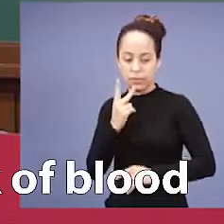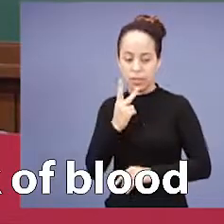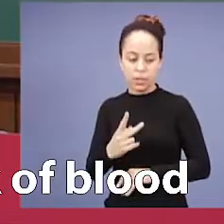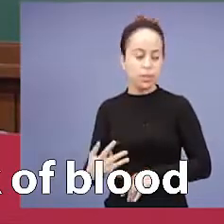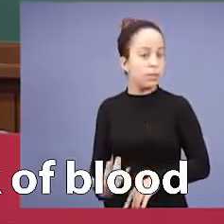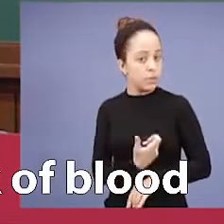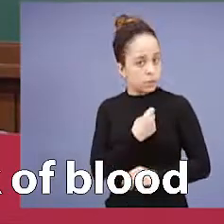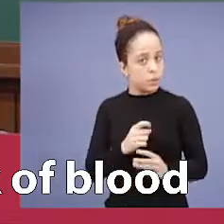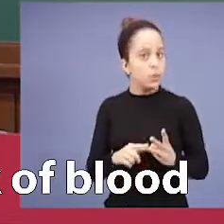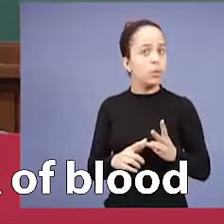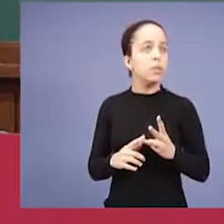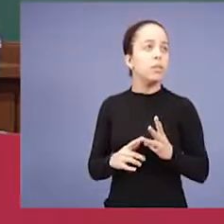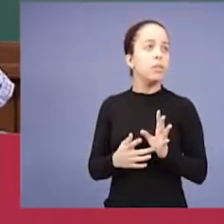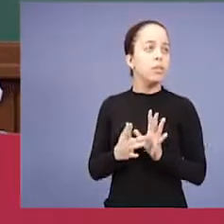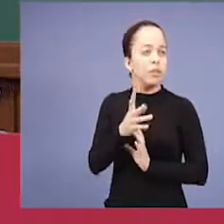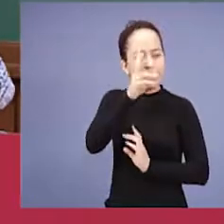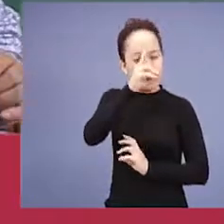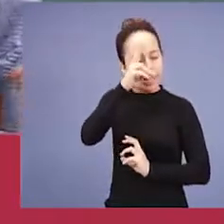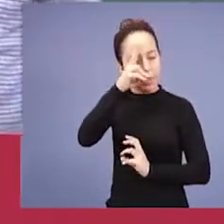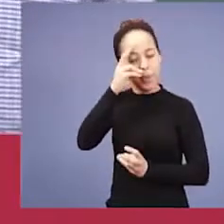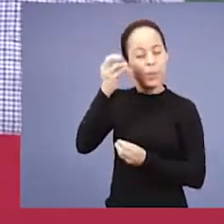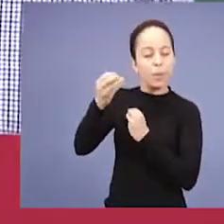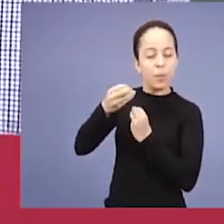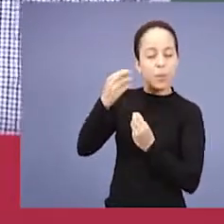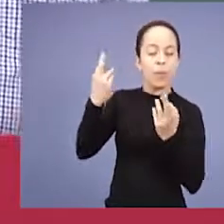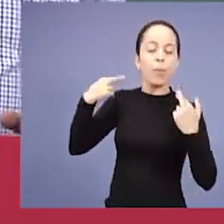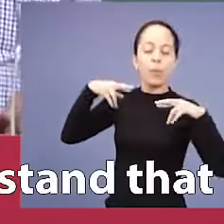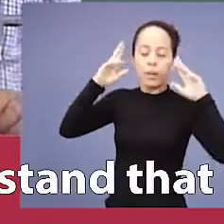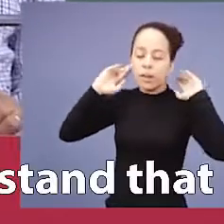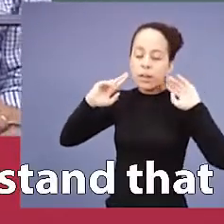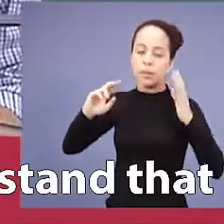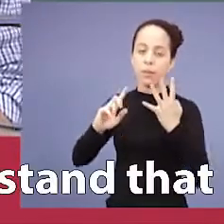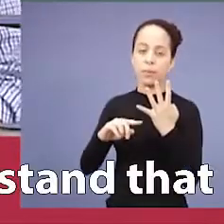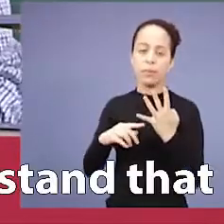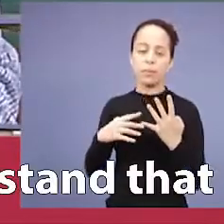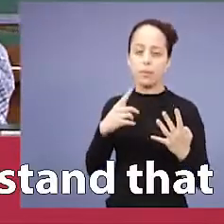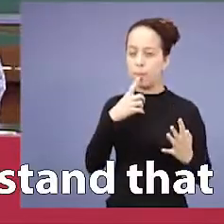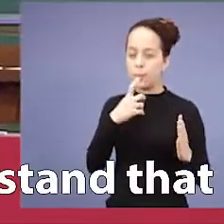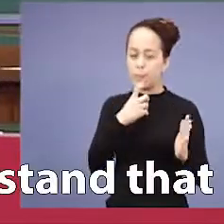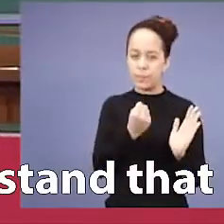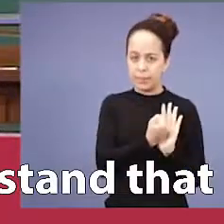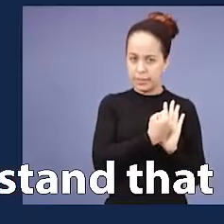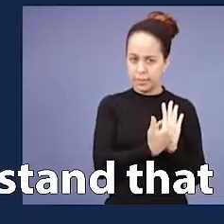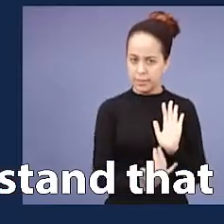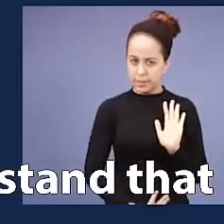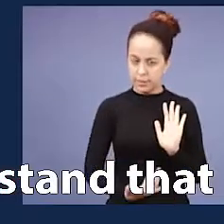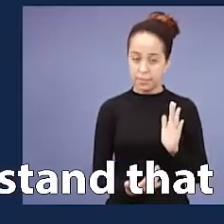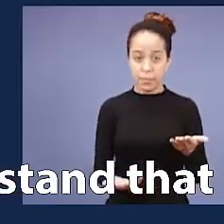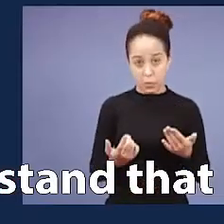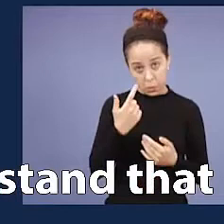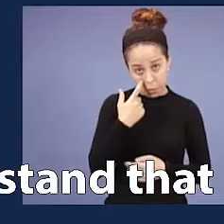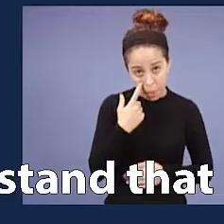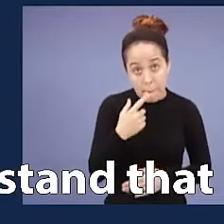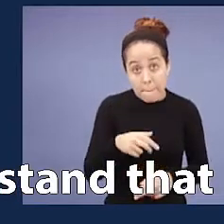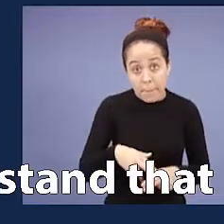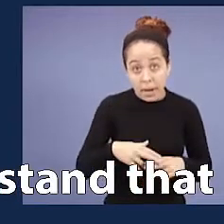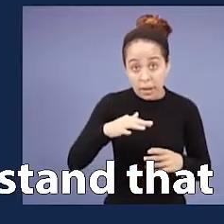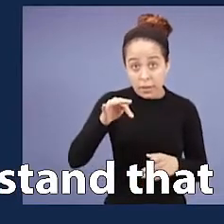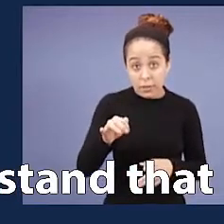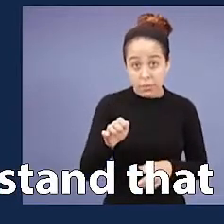fala do cordeiro fala do sangue então vamos lá comigo pela fé